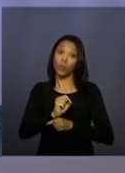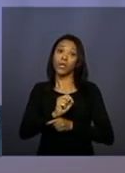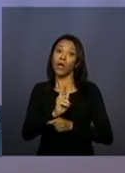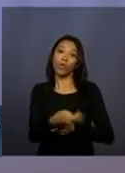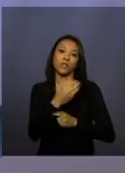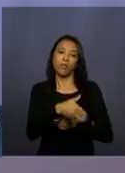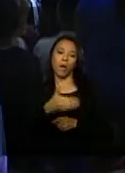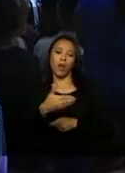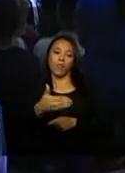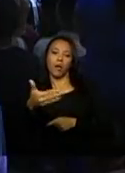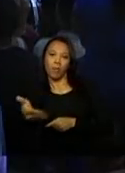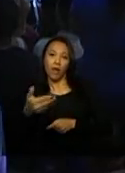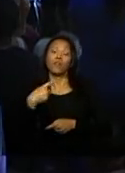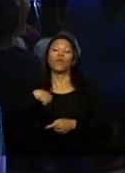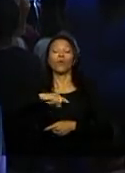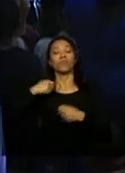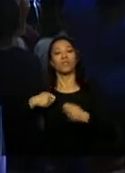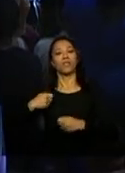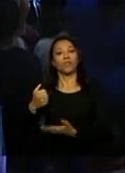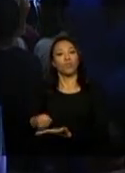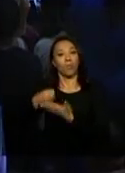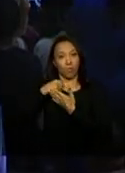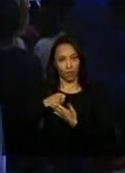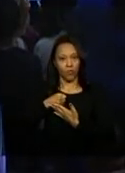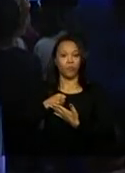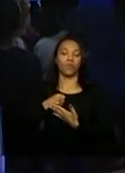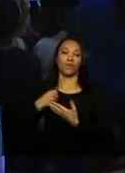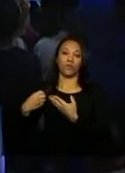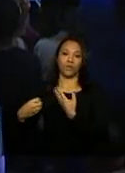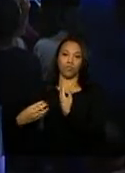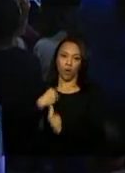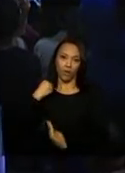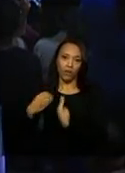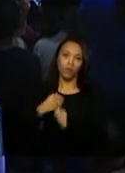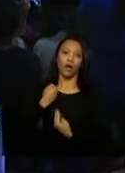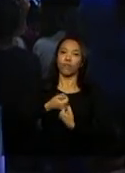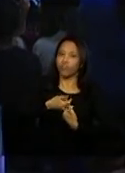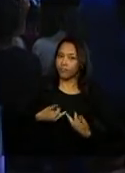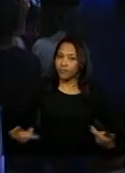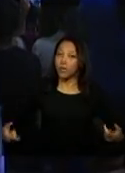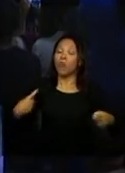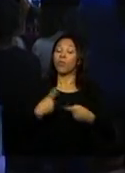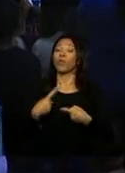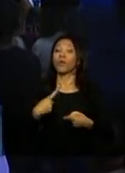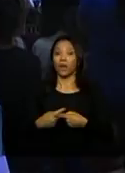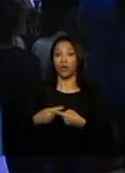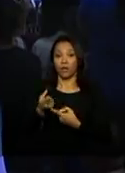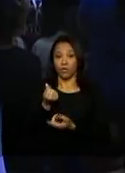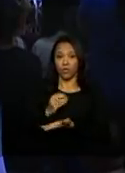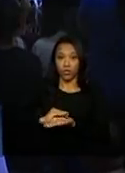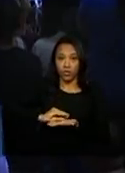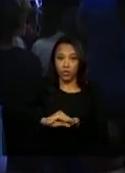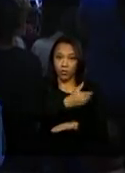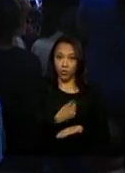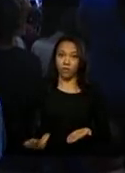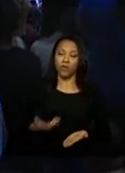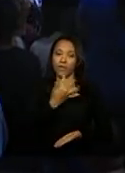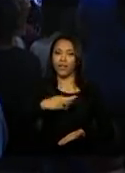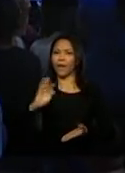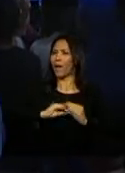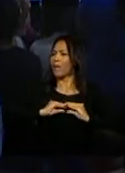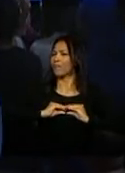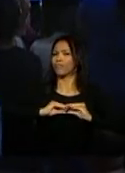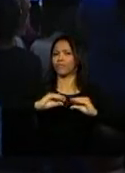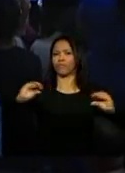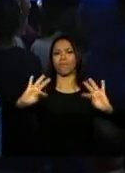muito apoio, que nós tenhamos uma equipe que possa acompanhar isso, porque os recursos do governo federal têm que ser para todos